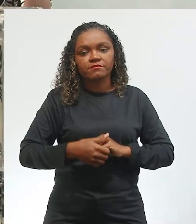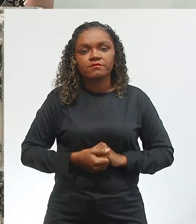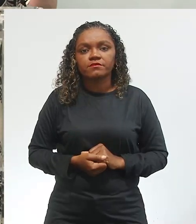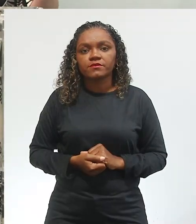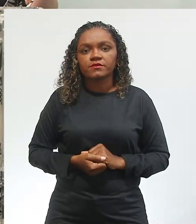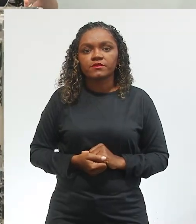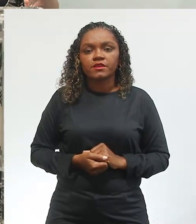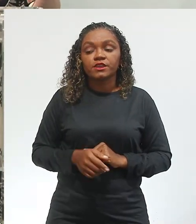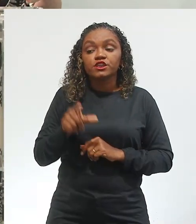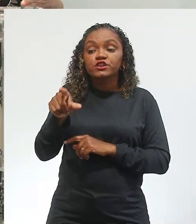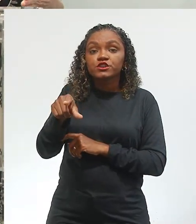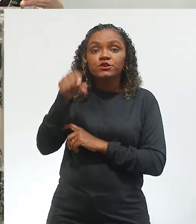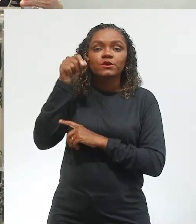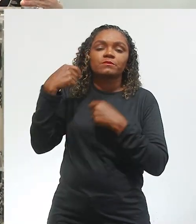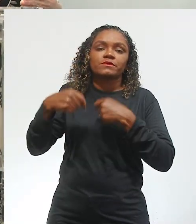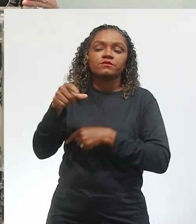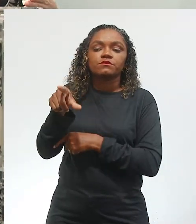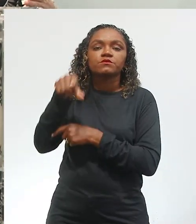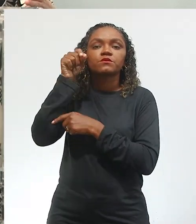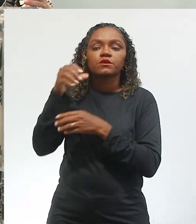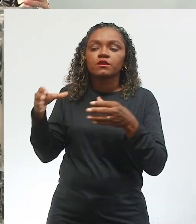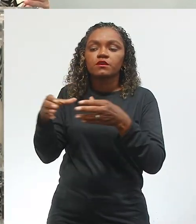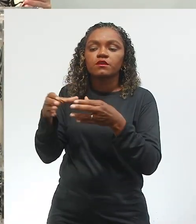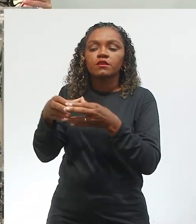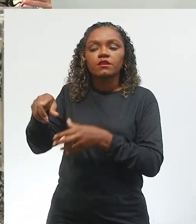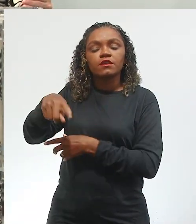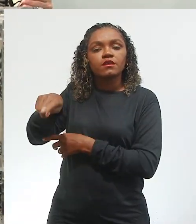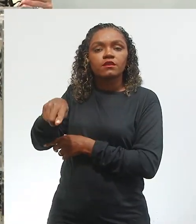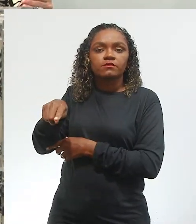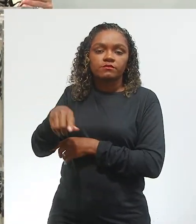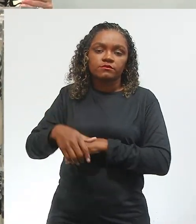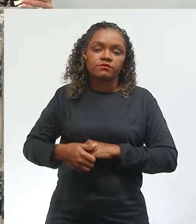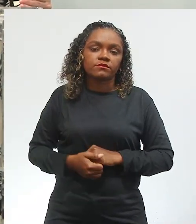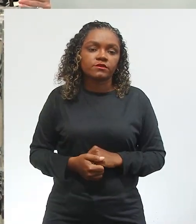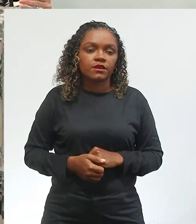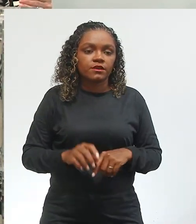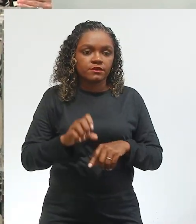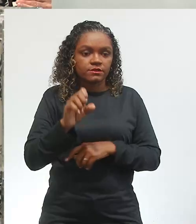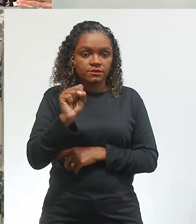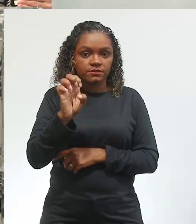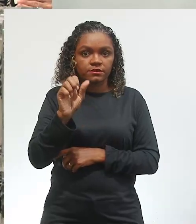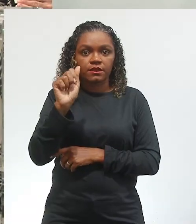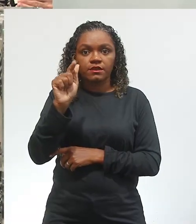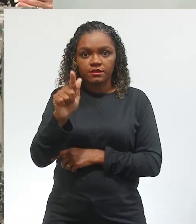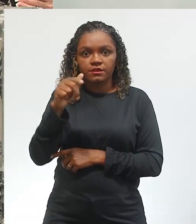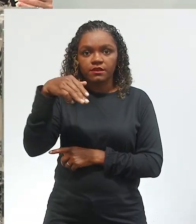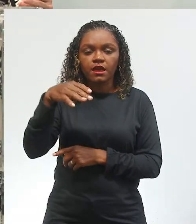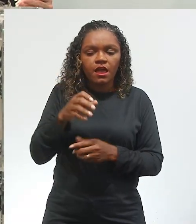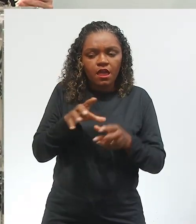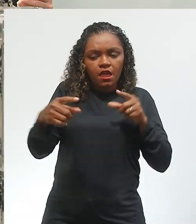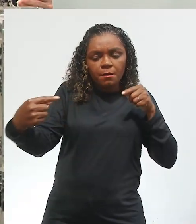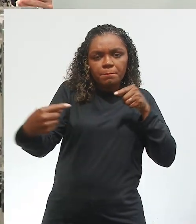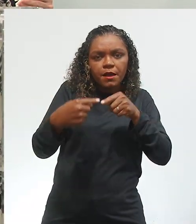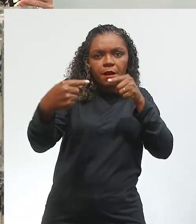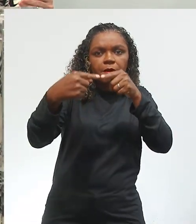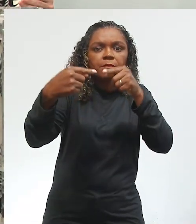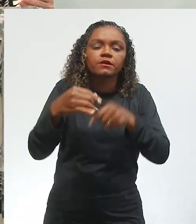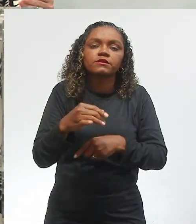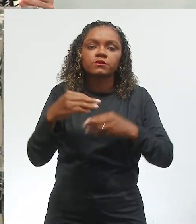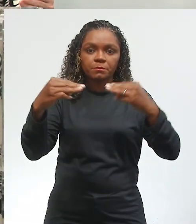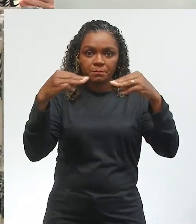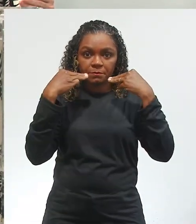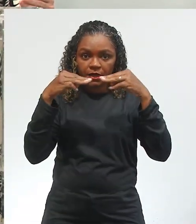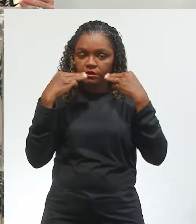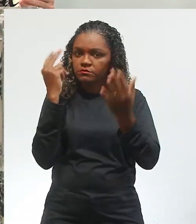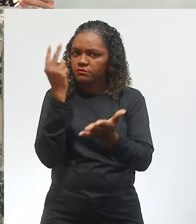Você escolher exatamente para quem você está fazendo. Essa questão da segmentação, ela é cada vez mais utilizada, né? Cada